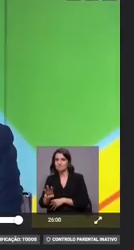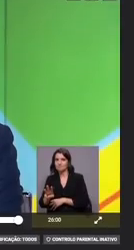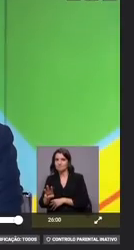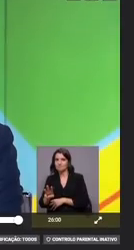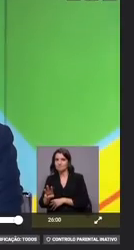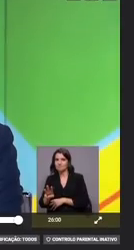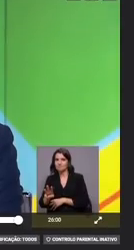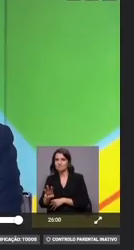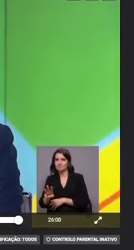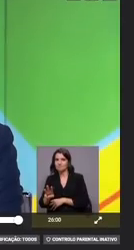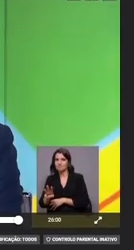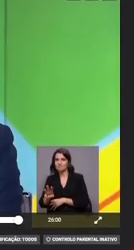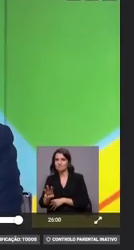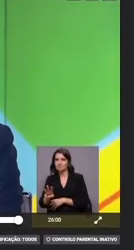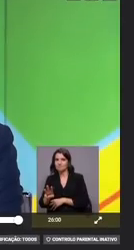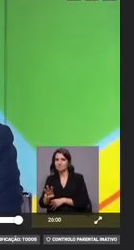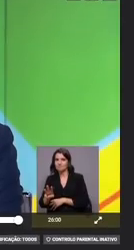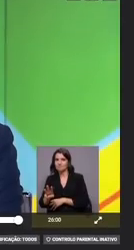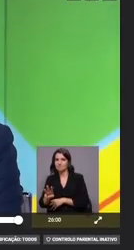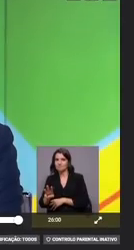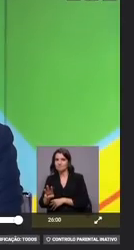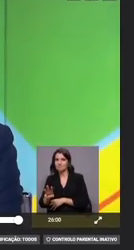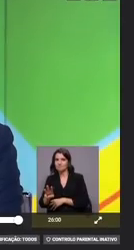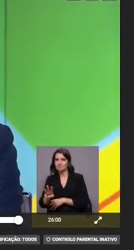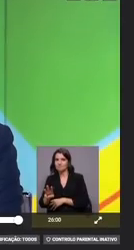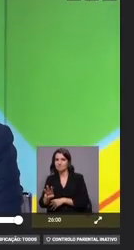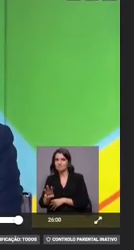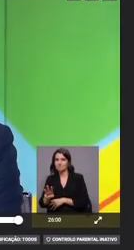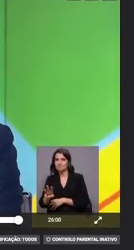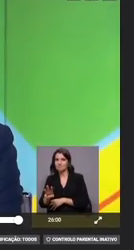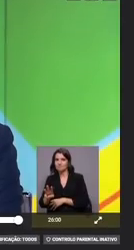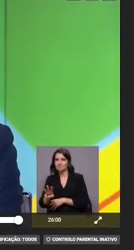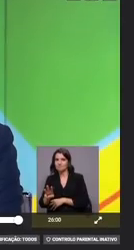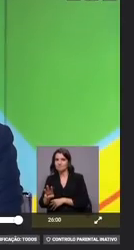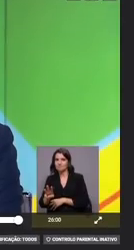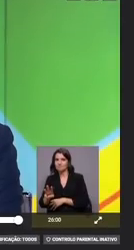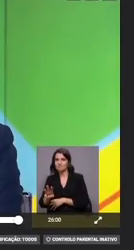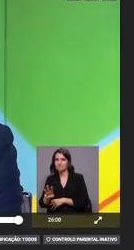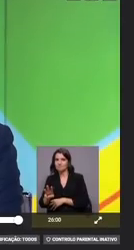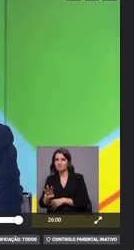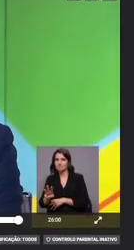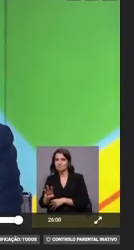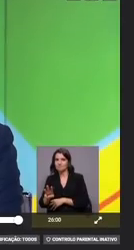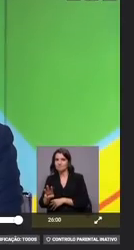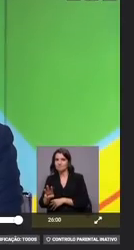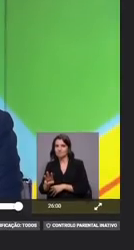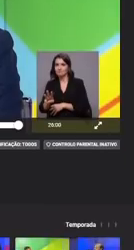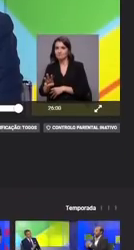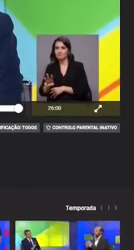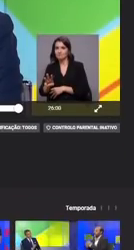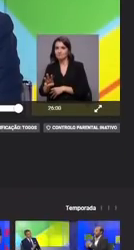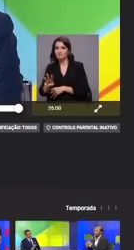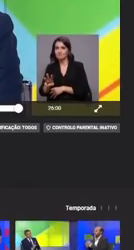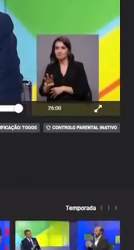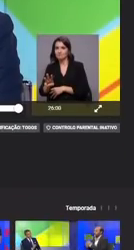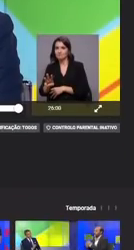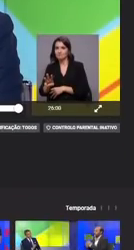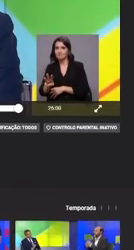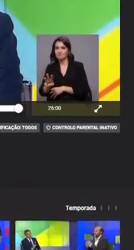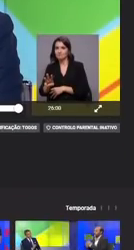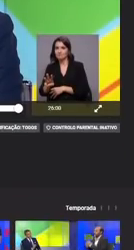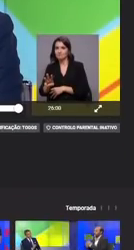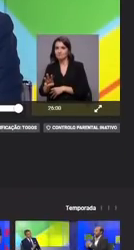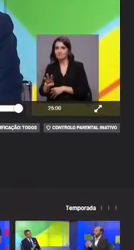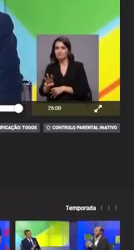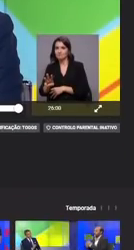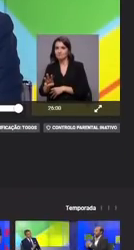e fez time começou a cativar meu não sei porque é que as pessoas todos carregam essa bandeirinha meu carregam essa bandeirinha